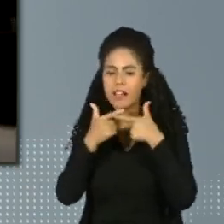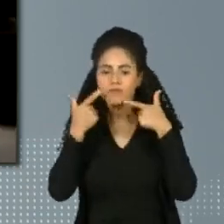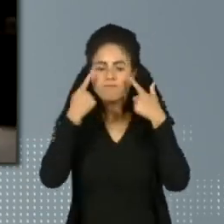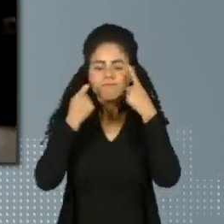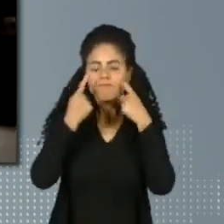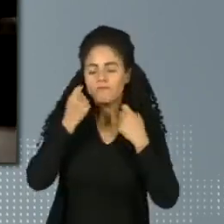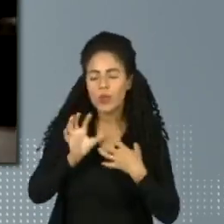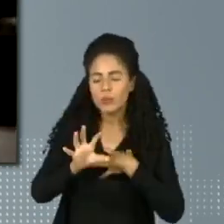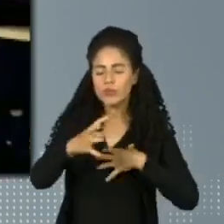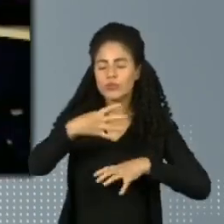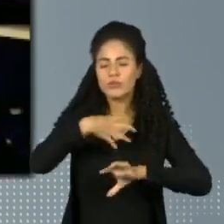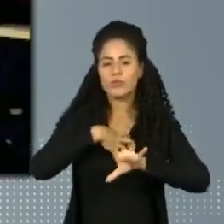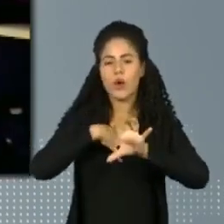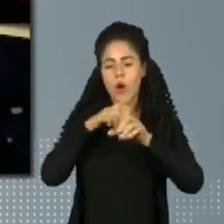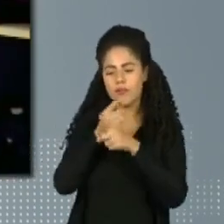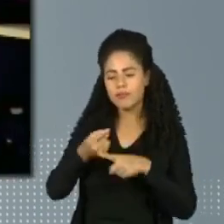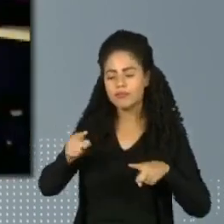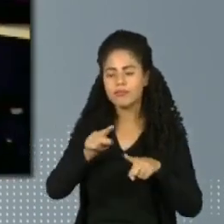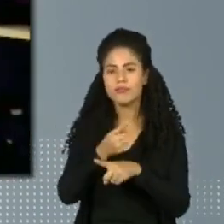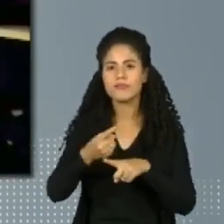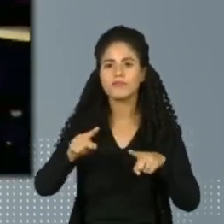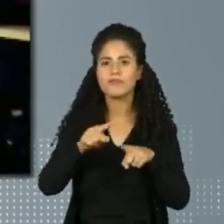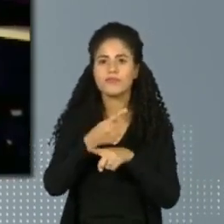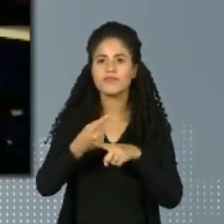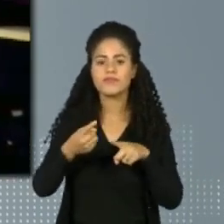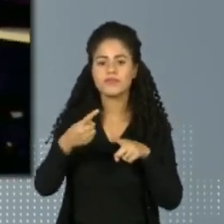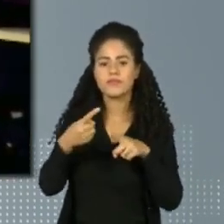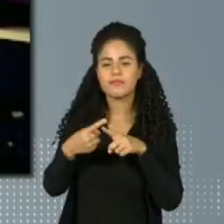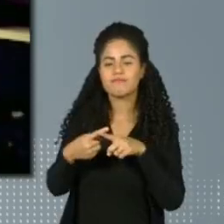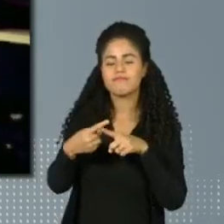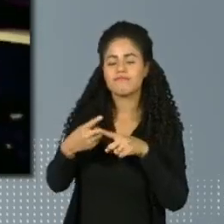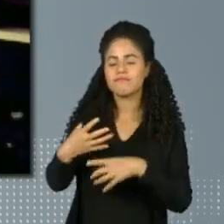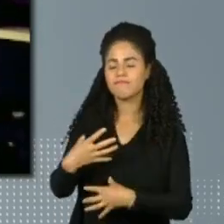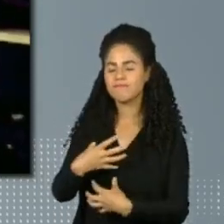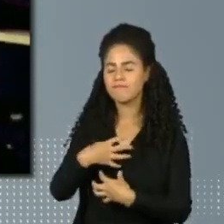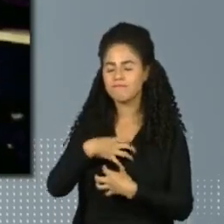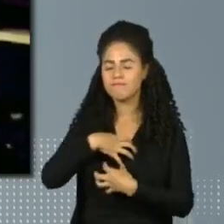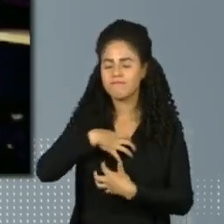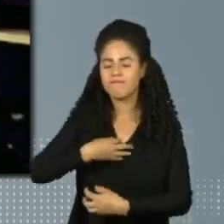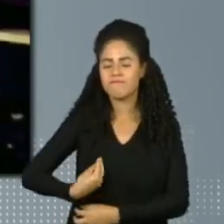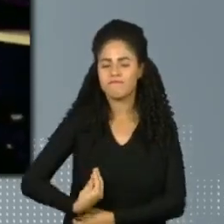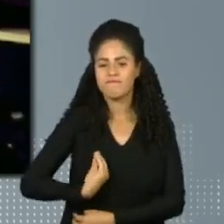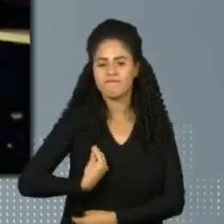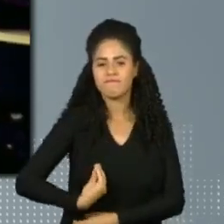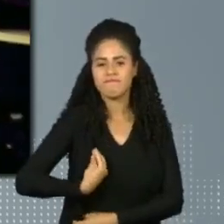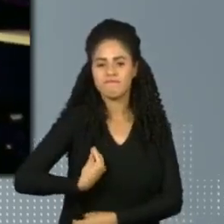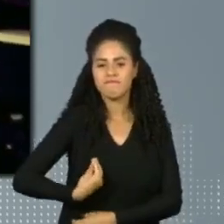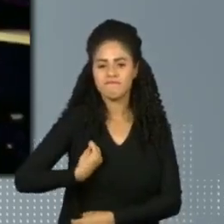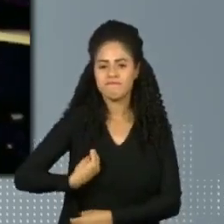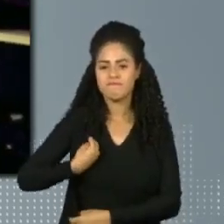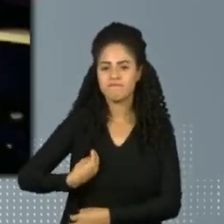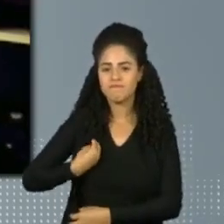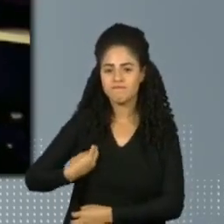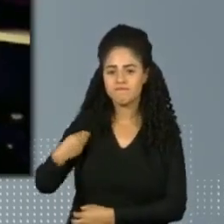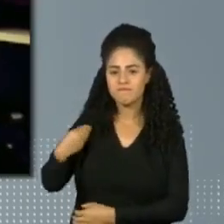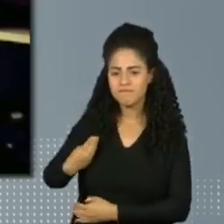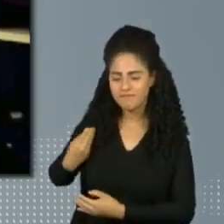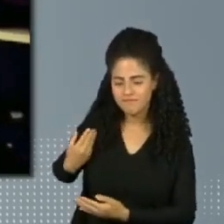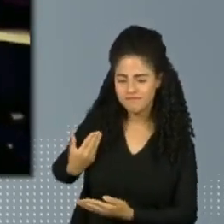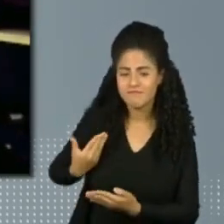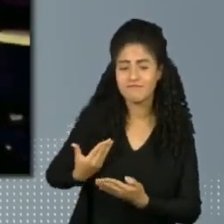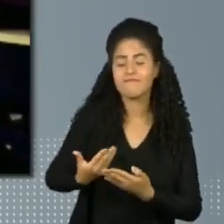as notas musicais. Porque foste na vida a